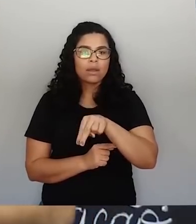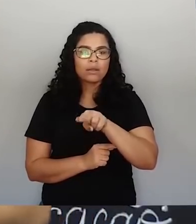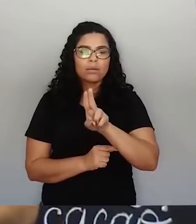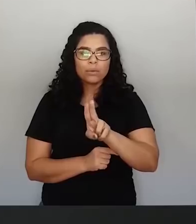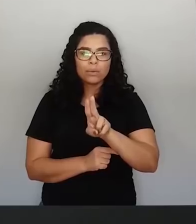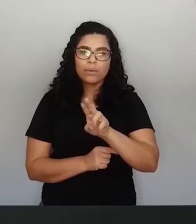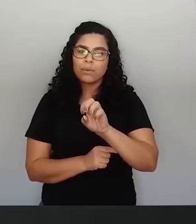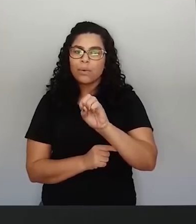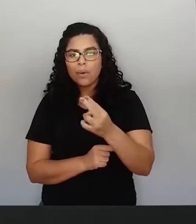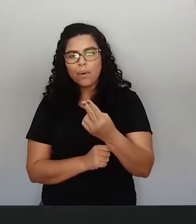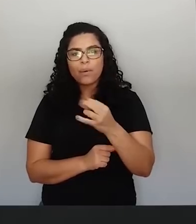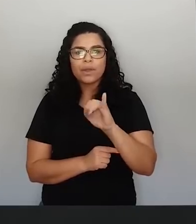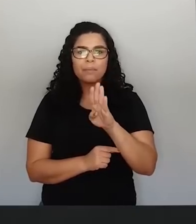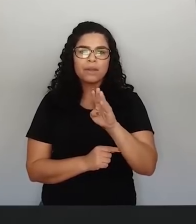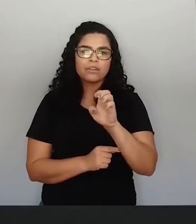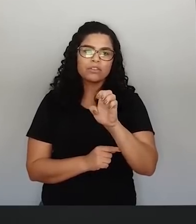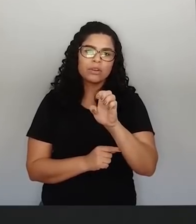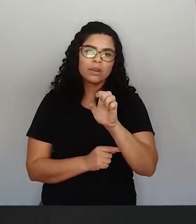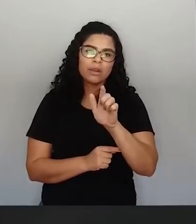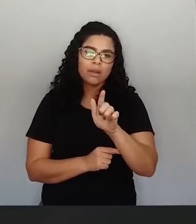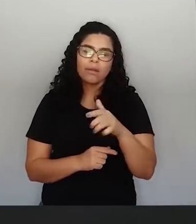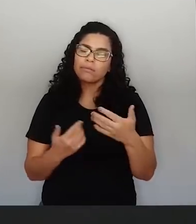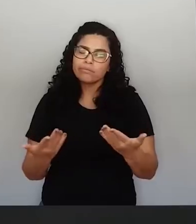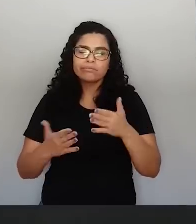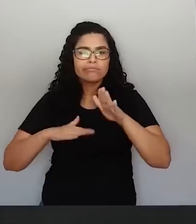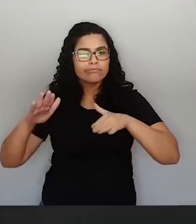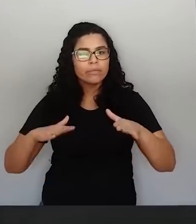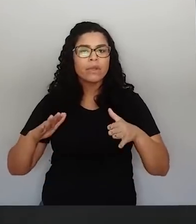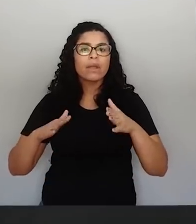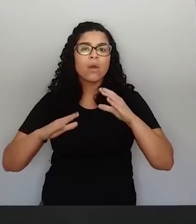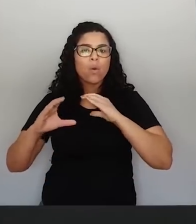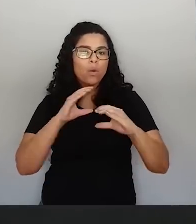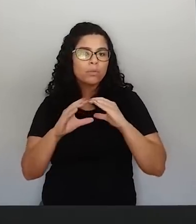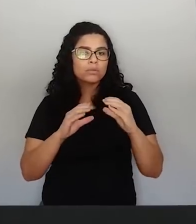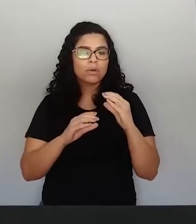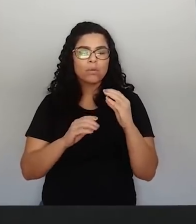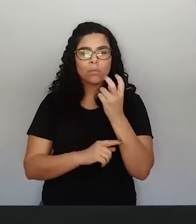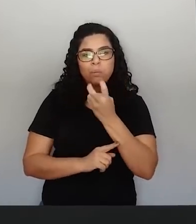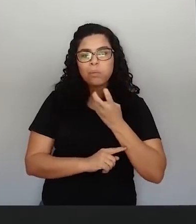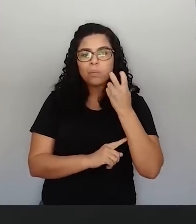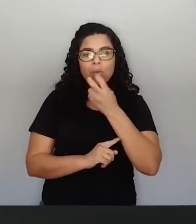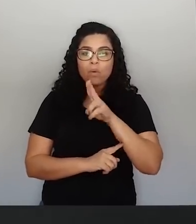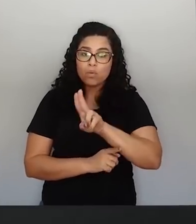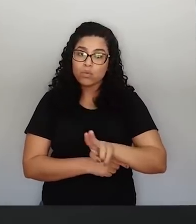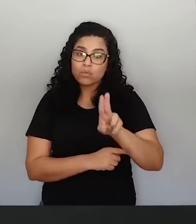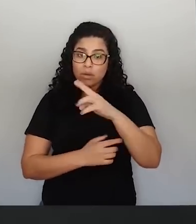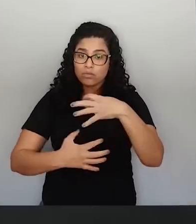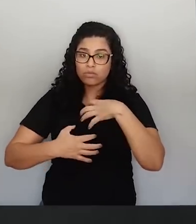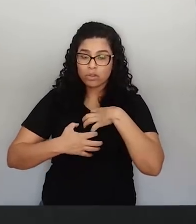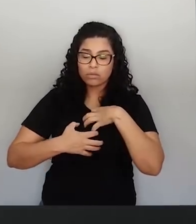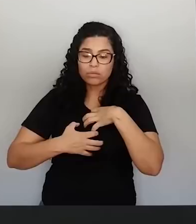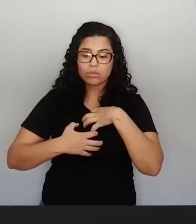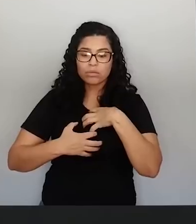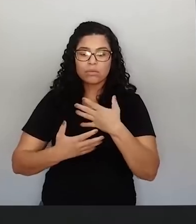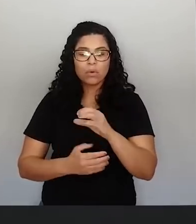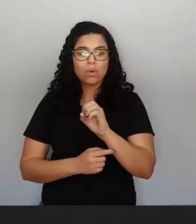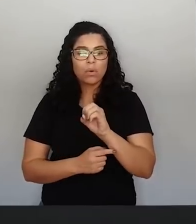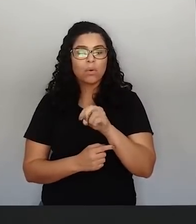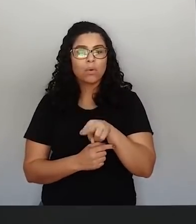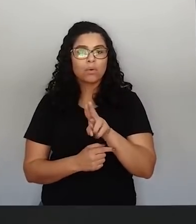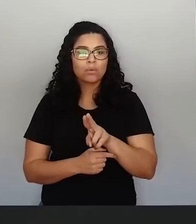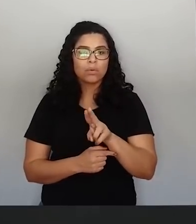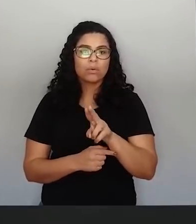dos jogos tem palavras que já são muito fáceis de serem associadas à língua portuguesa. Existe um outro processo que é o chamado